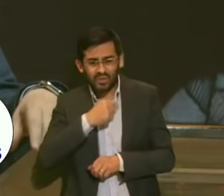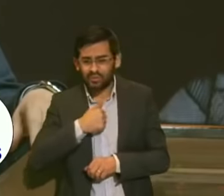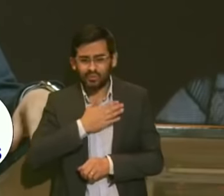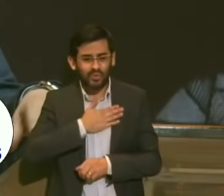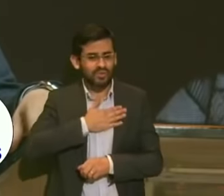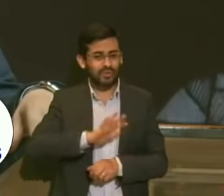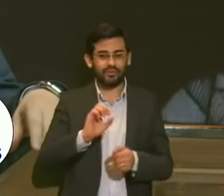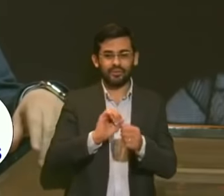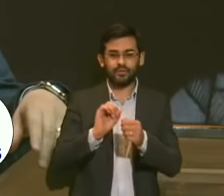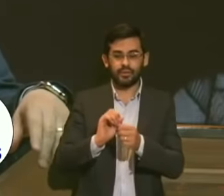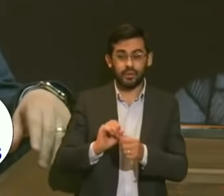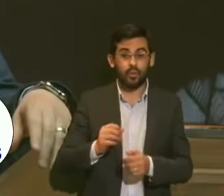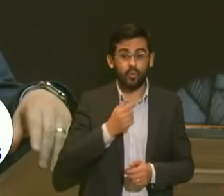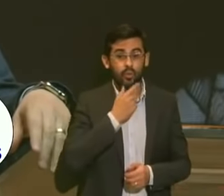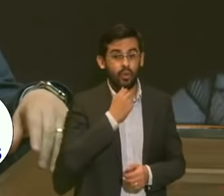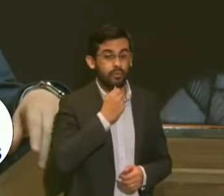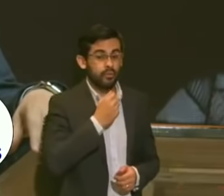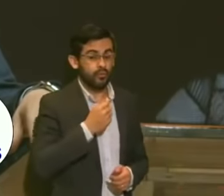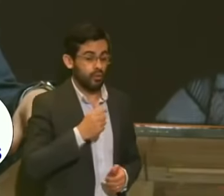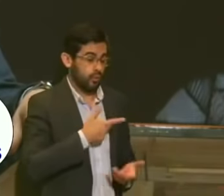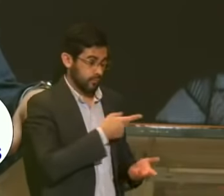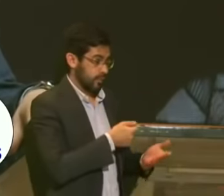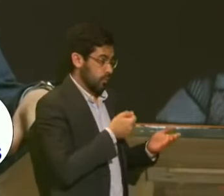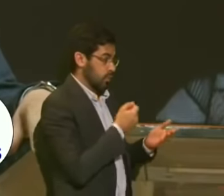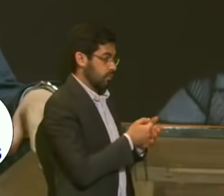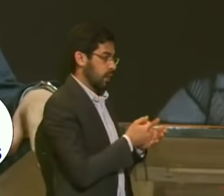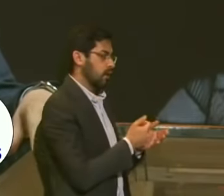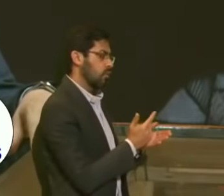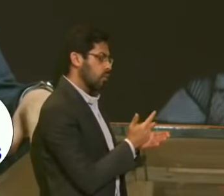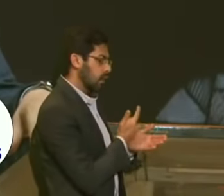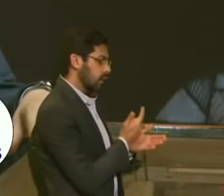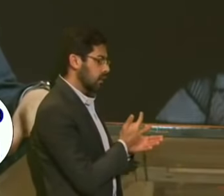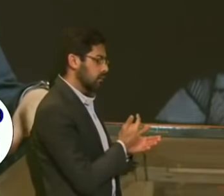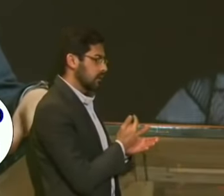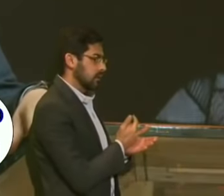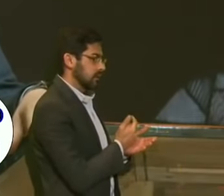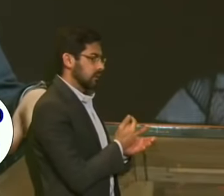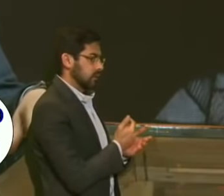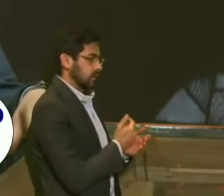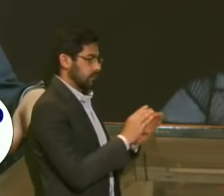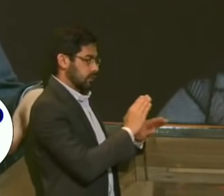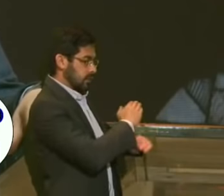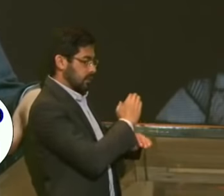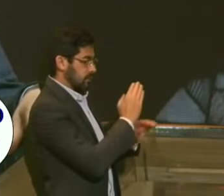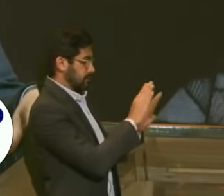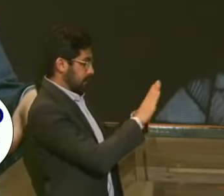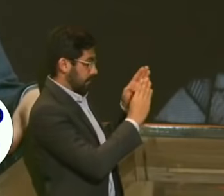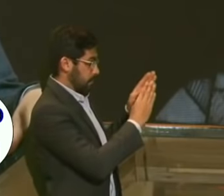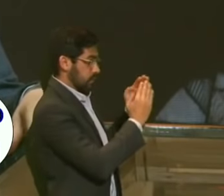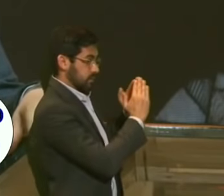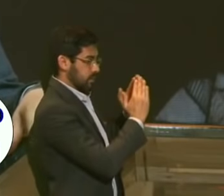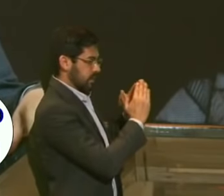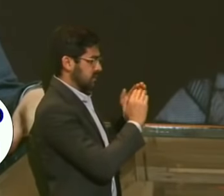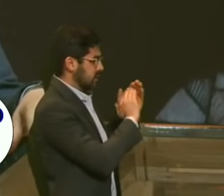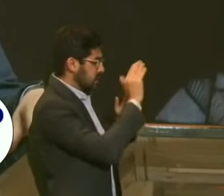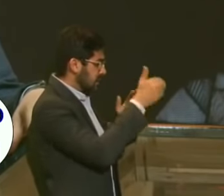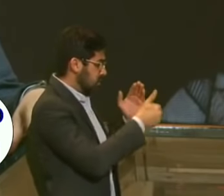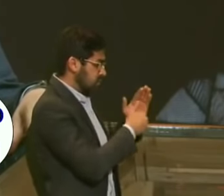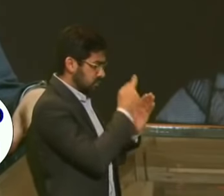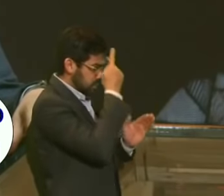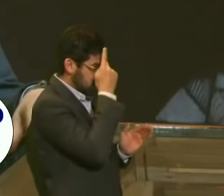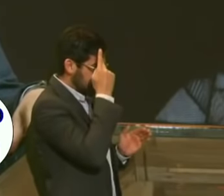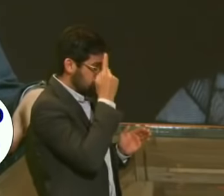Ele falou para mim assim: você vai comprar um caderno, vai colocar na porta de casa, e todo mundo que gastar